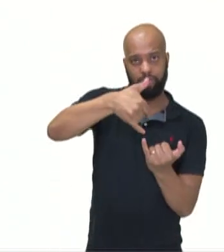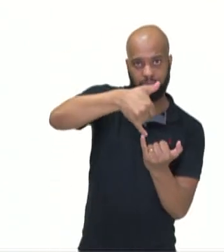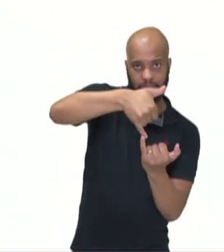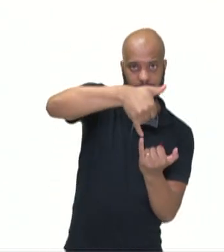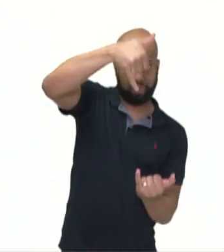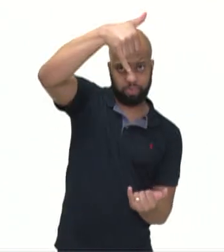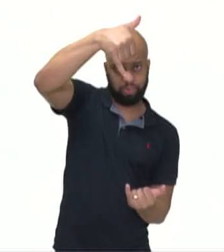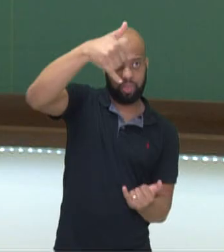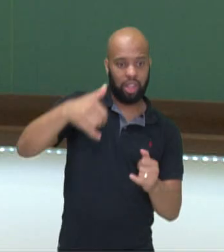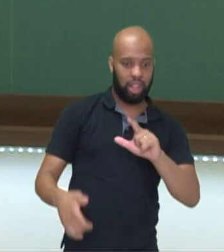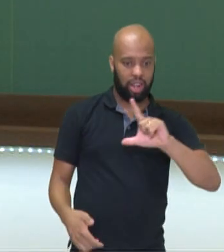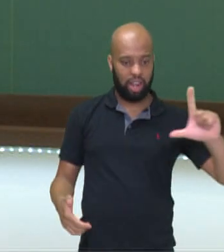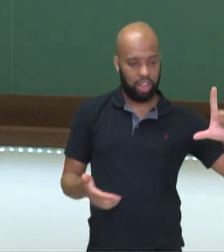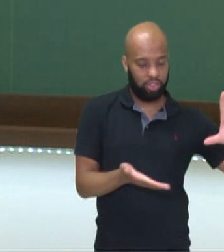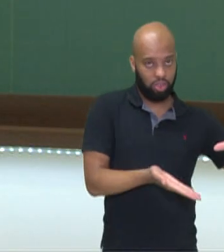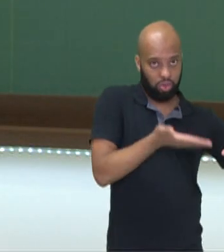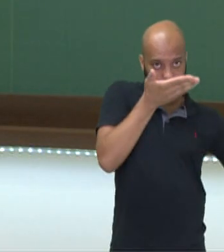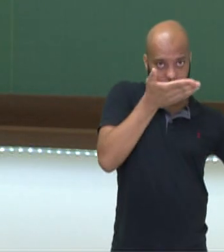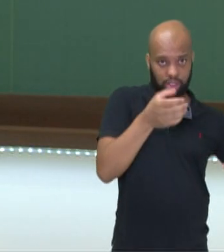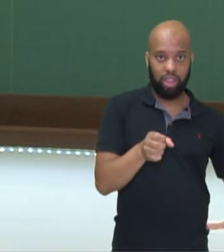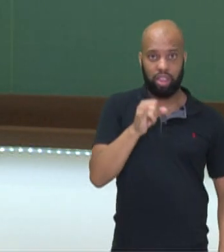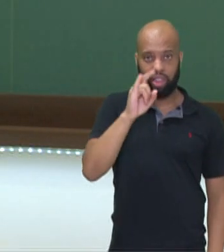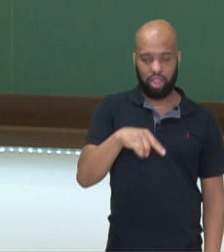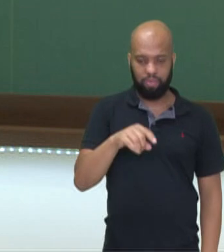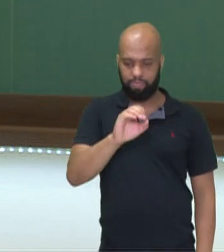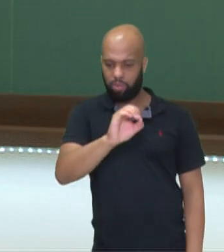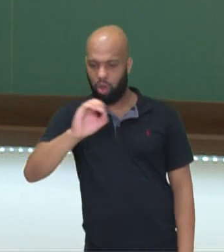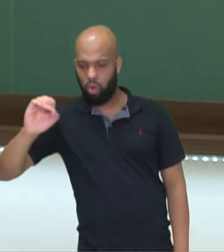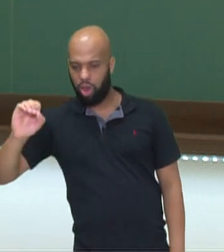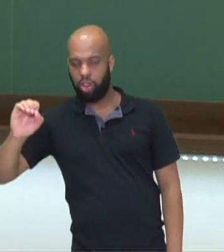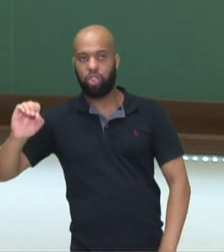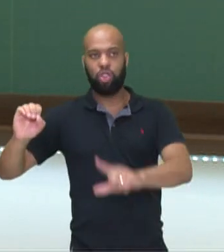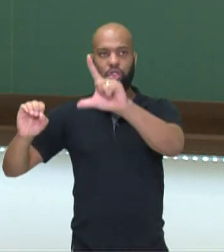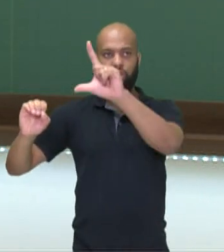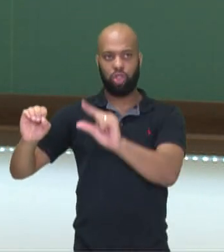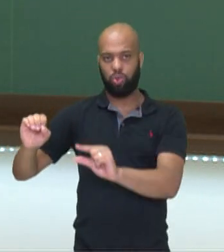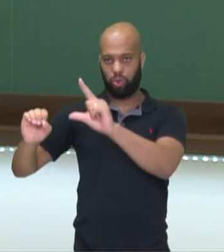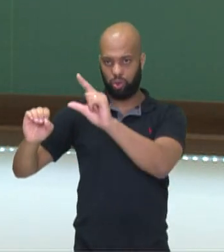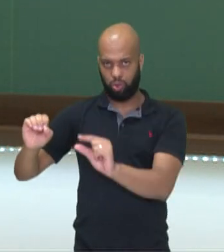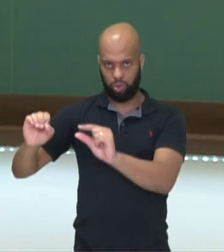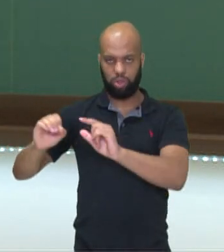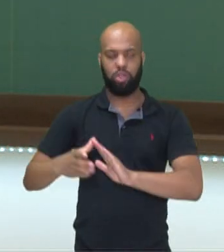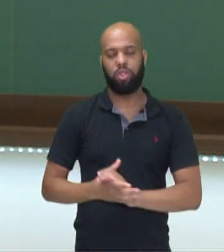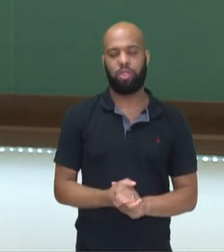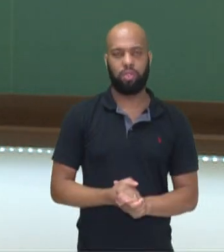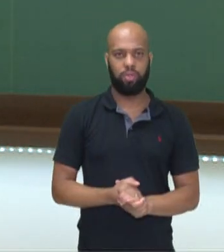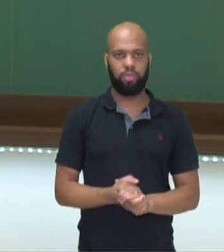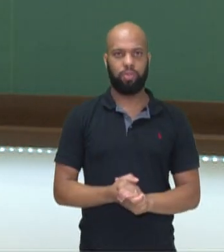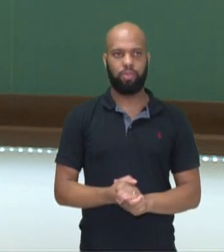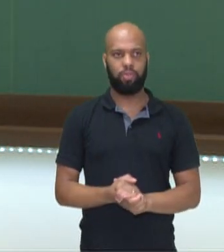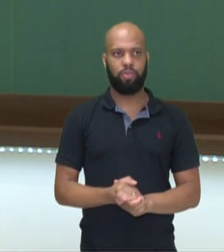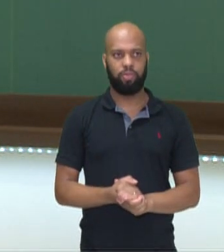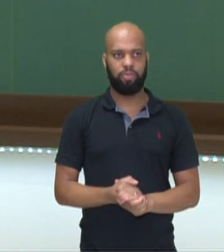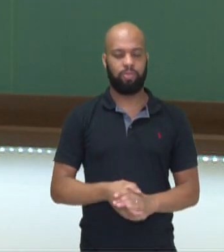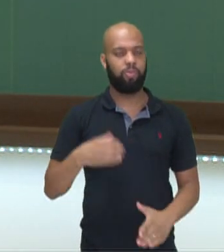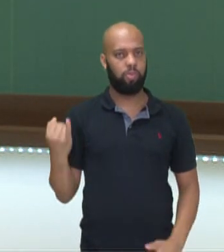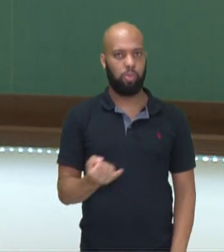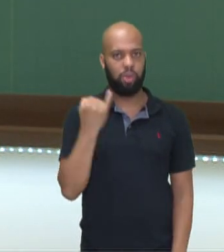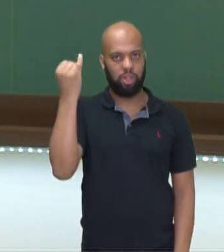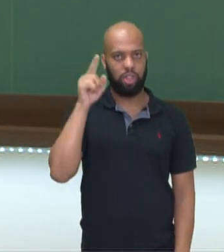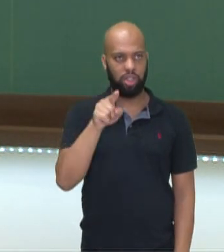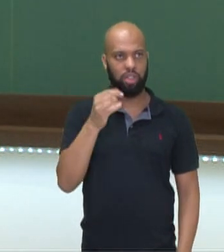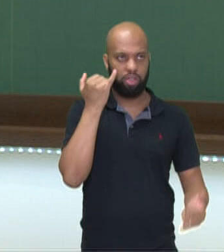nós vamos aumentar as horas. Se a gente se desloca para oeste, nós vamos diminuir as horas. Tranquilo? Não esquecer dessa